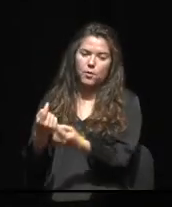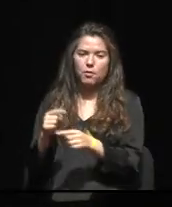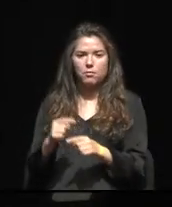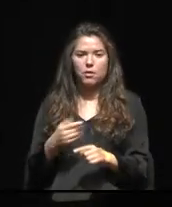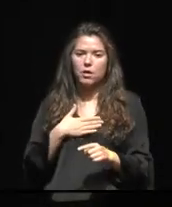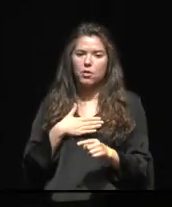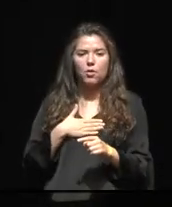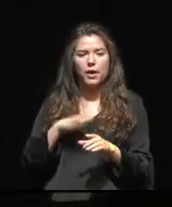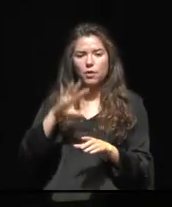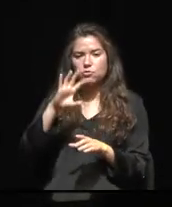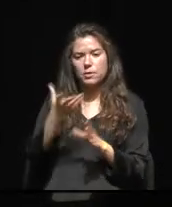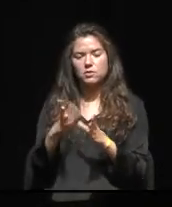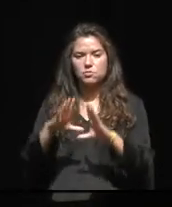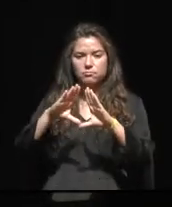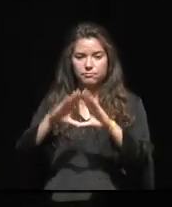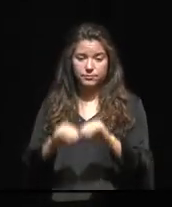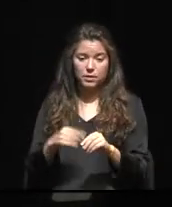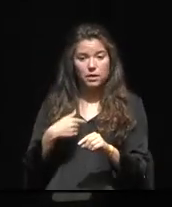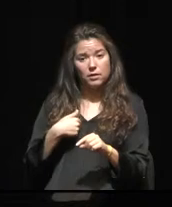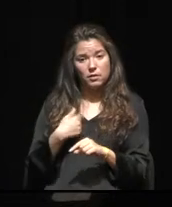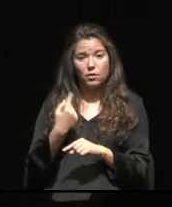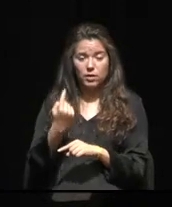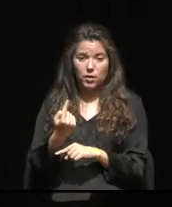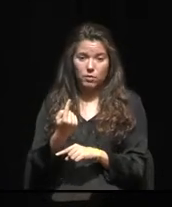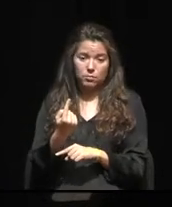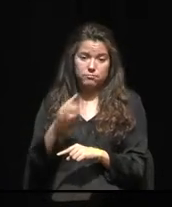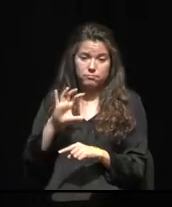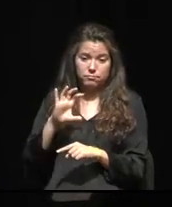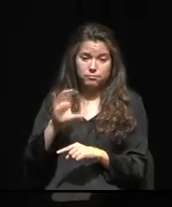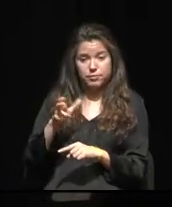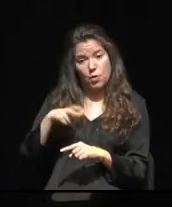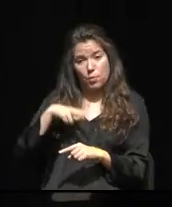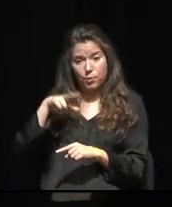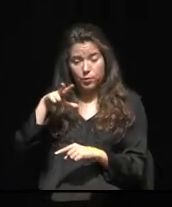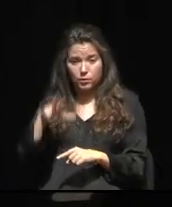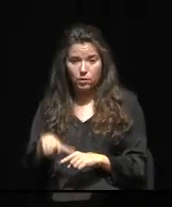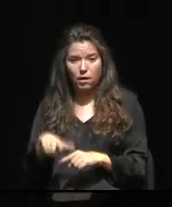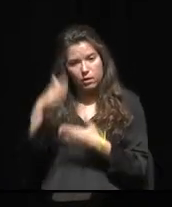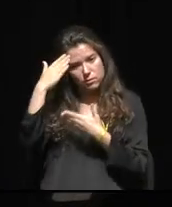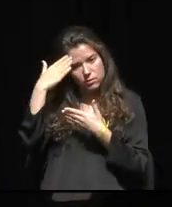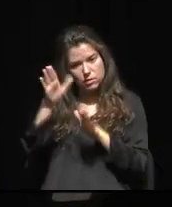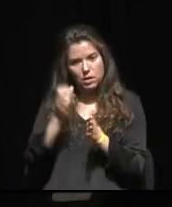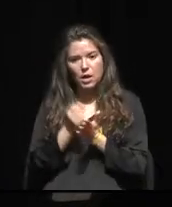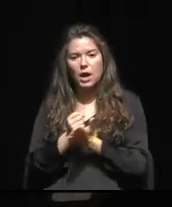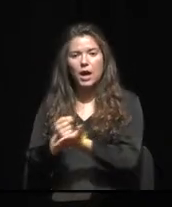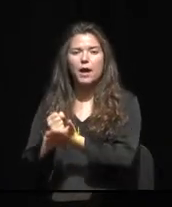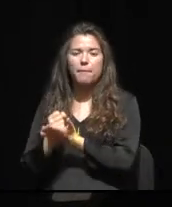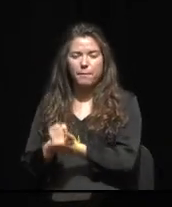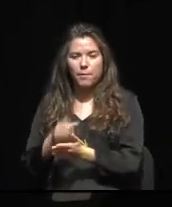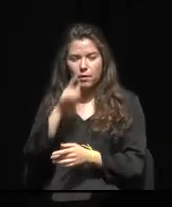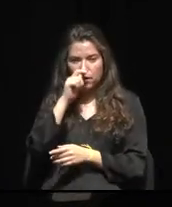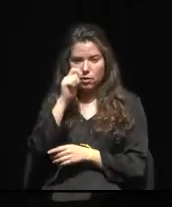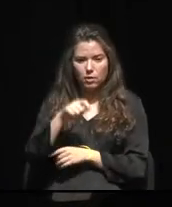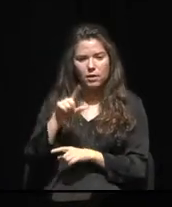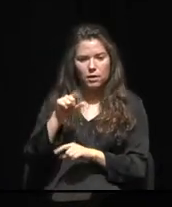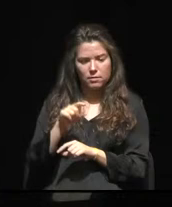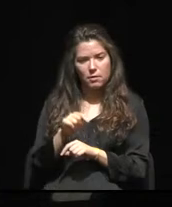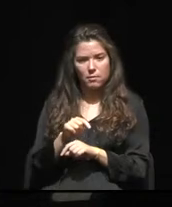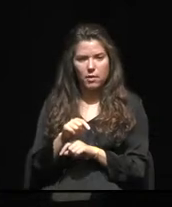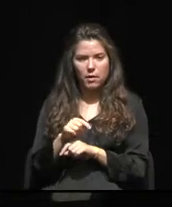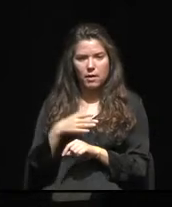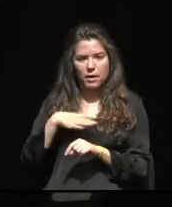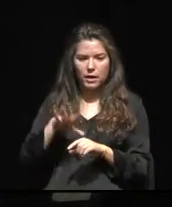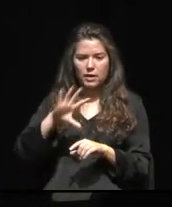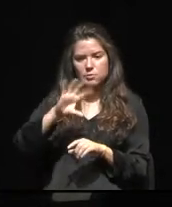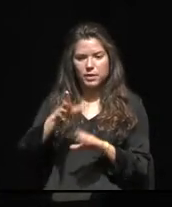desarmamento destes países opta assim por condar Portugal e as democracias que apoiam a Ucrânia e exige mesmo o desarmamento os